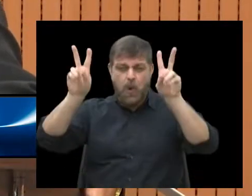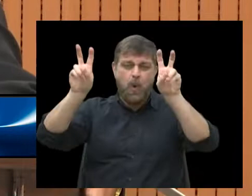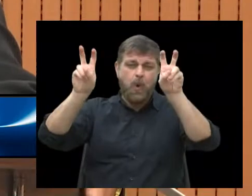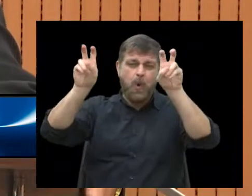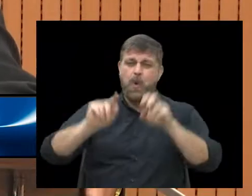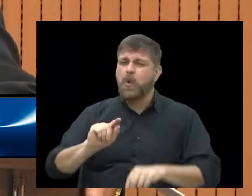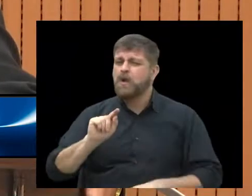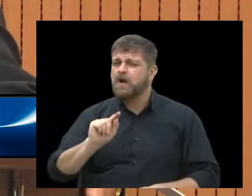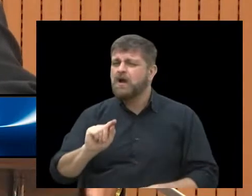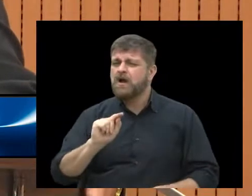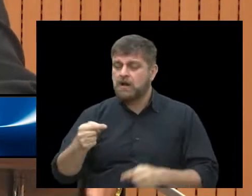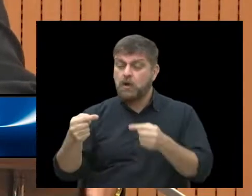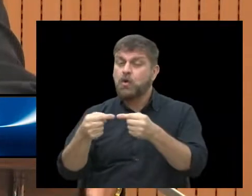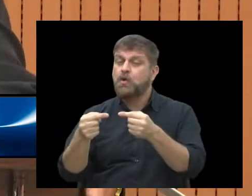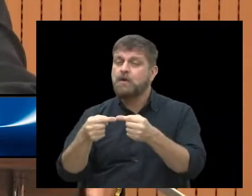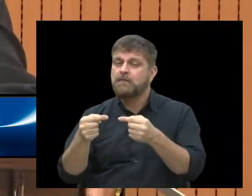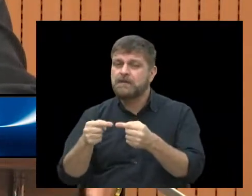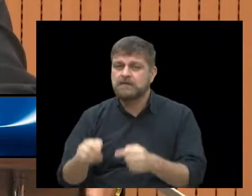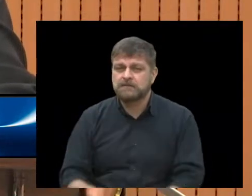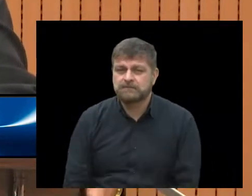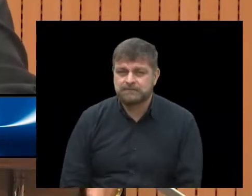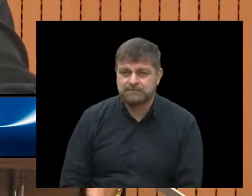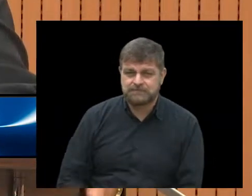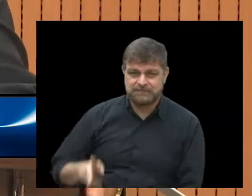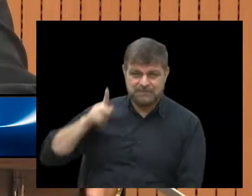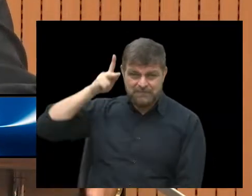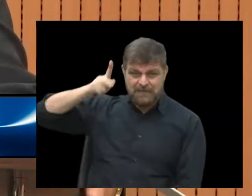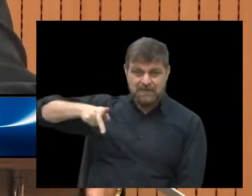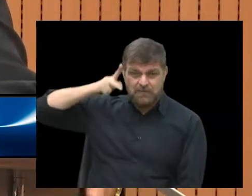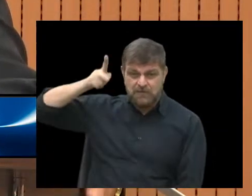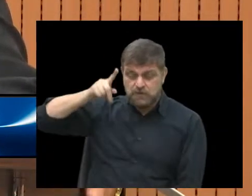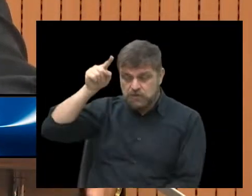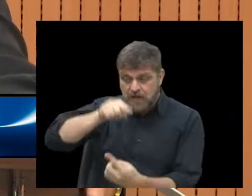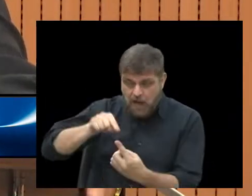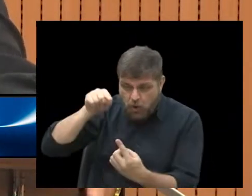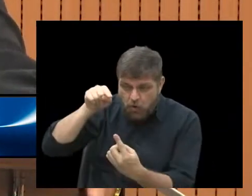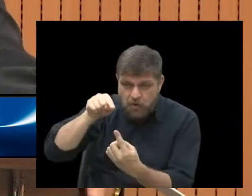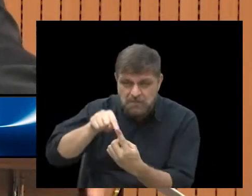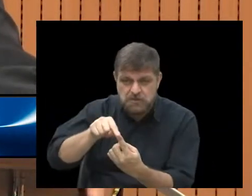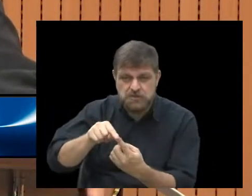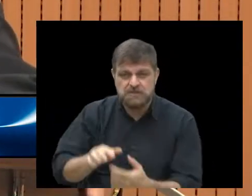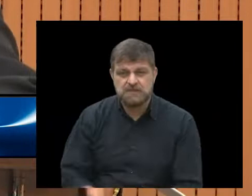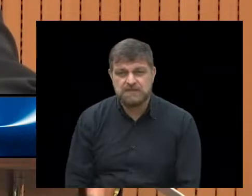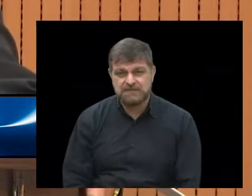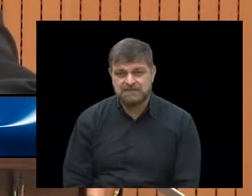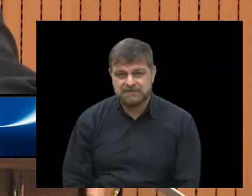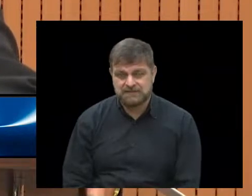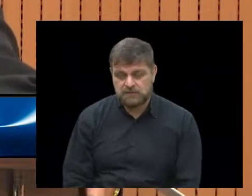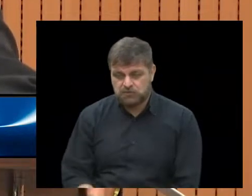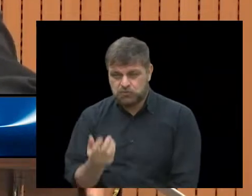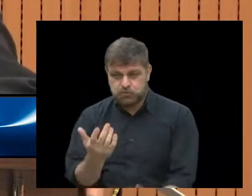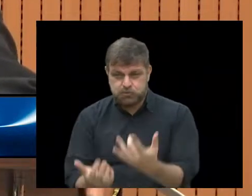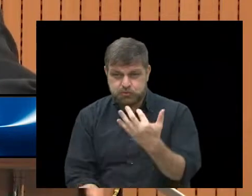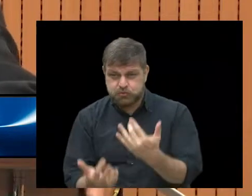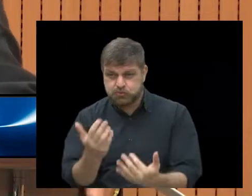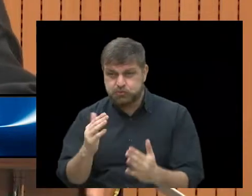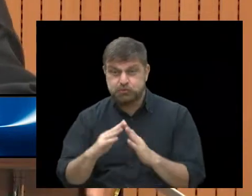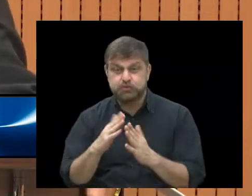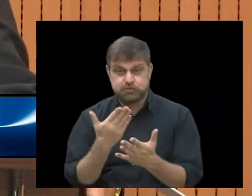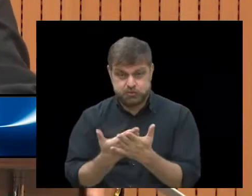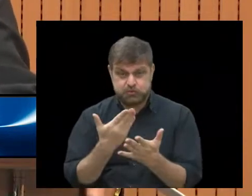assunto relacionado a uma política de prevenção a incêndios dentro das